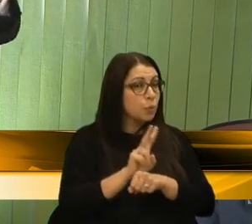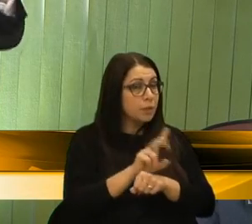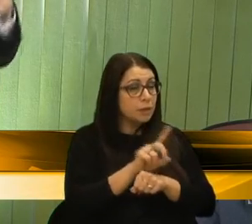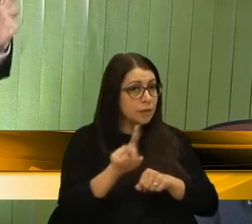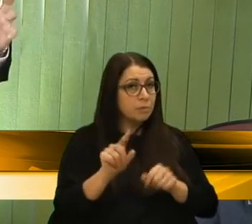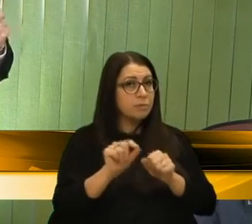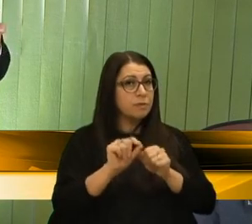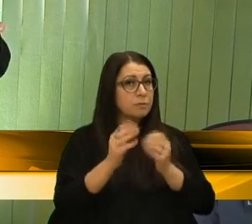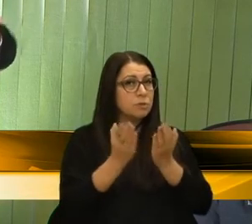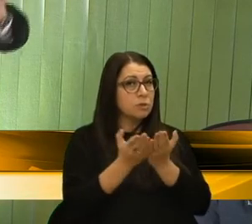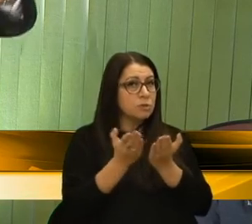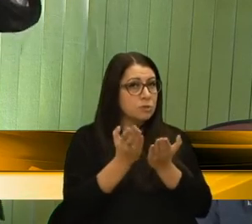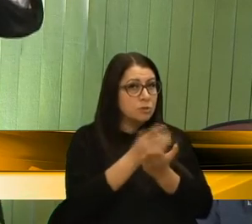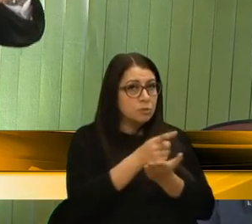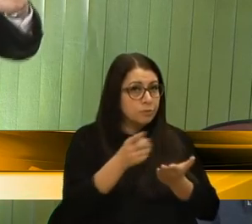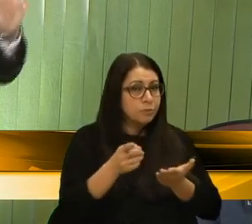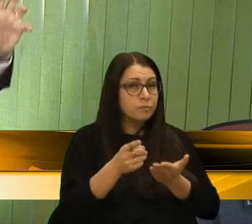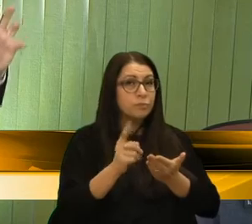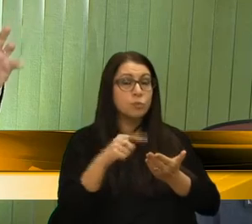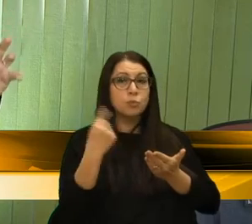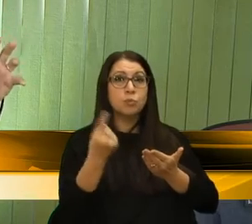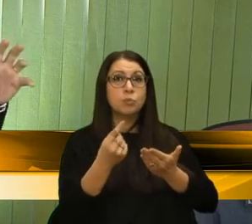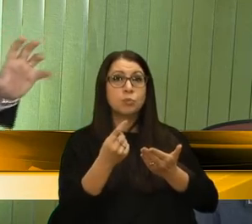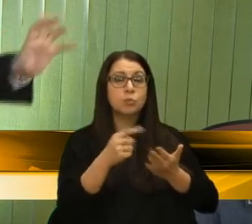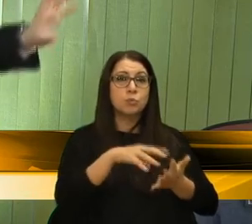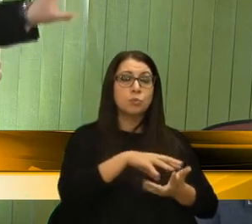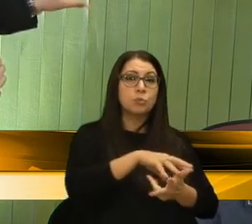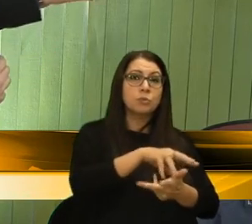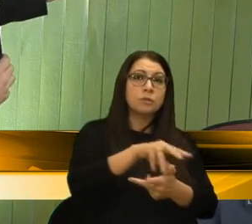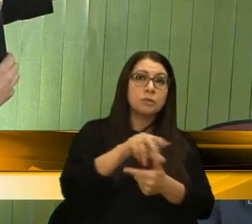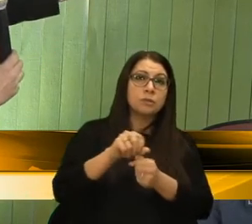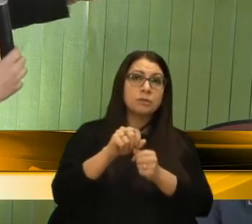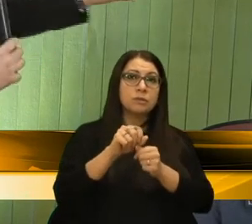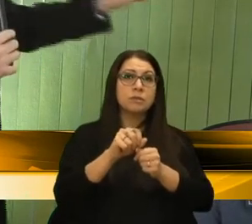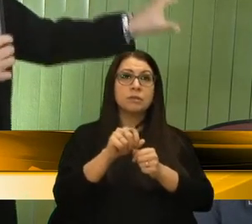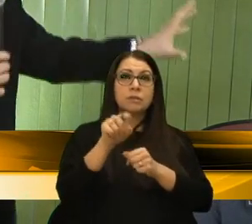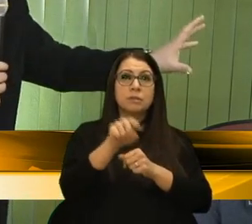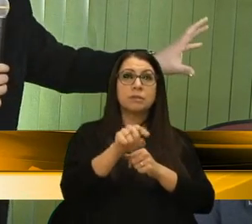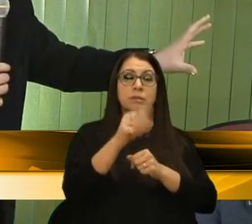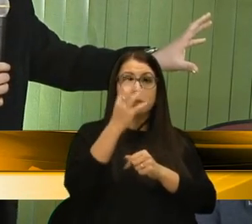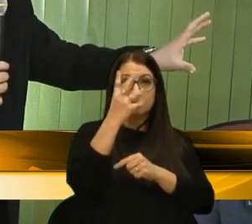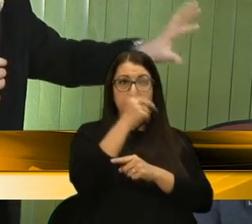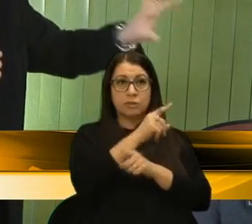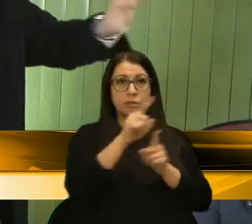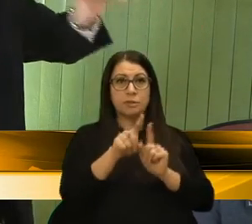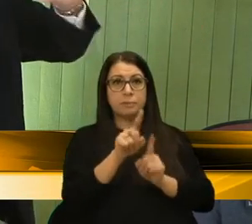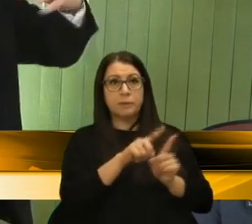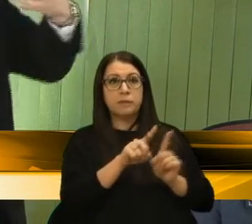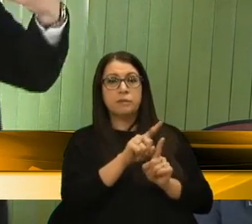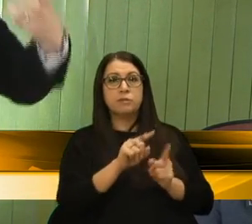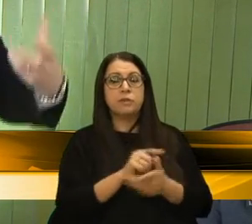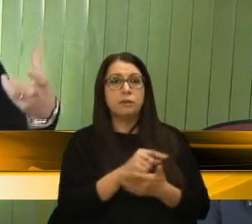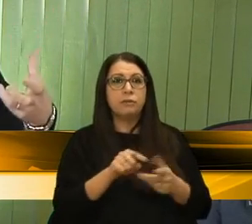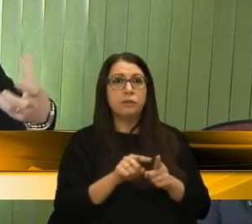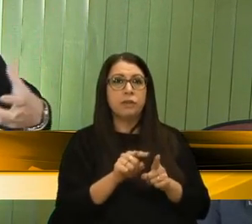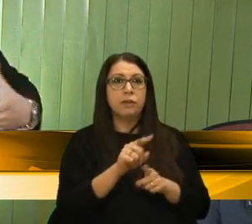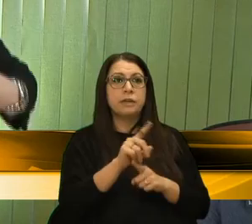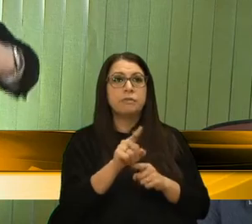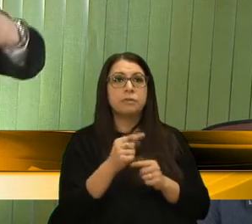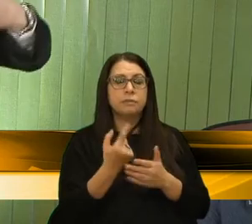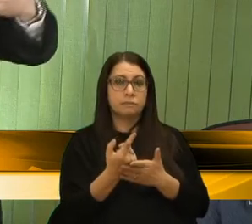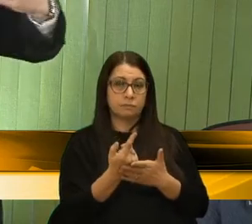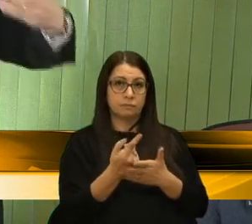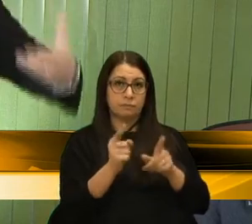fizemos um estudo, inclusive, com outras partes do mundo, para deixar uma coisa bonita. Tem que ter porque a arte é